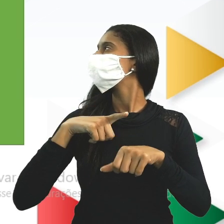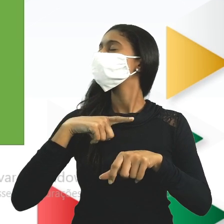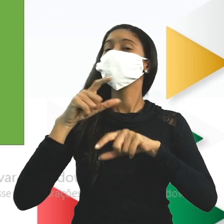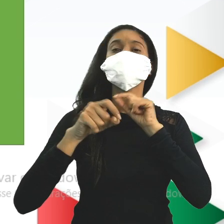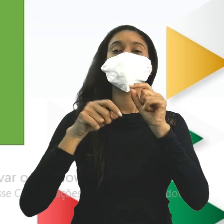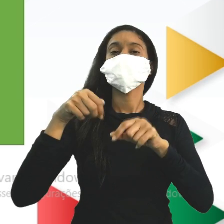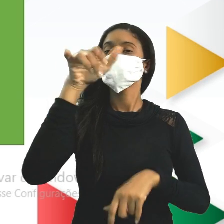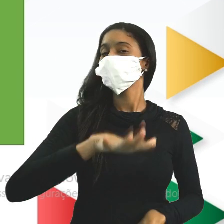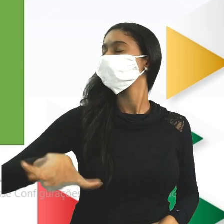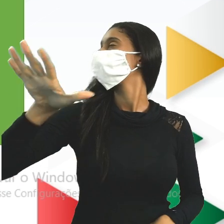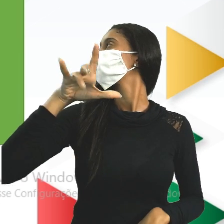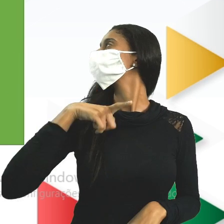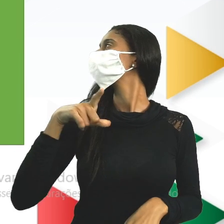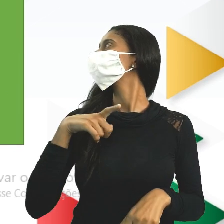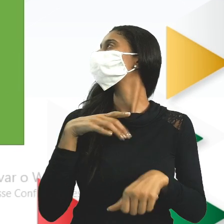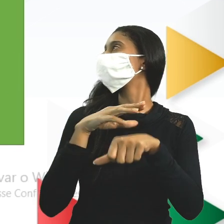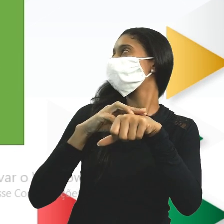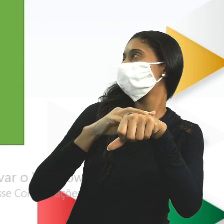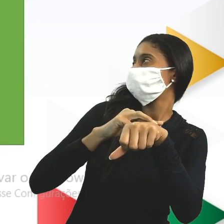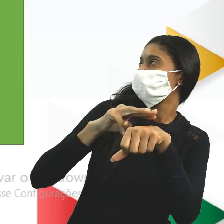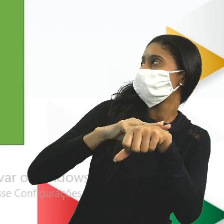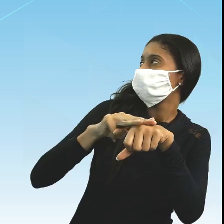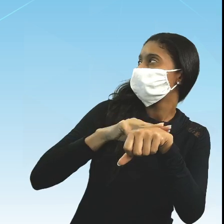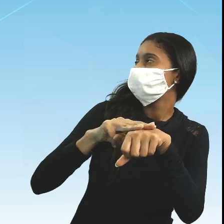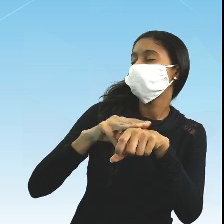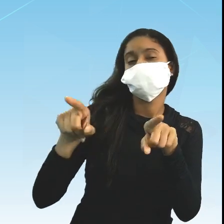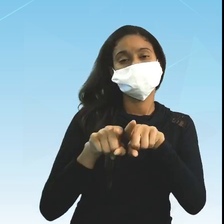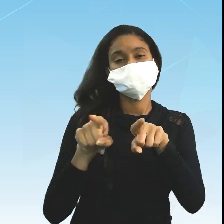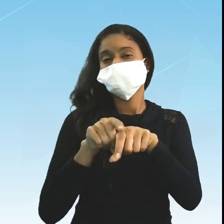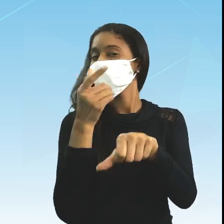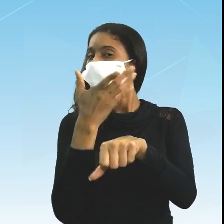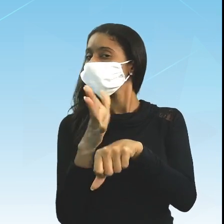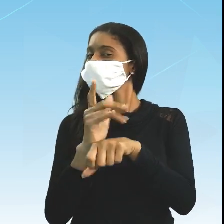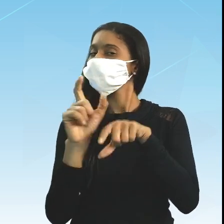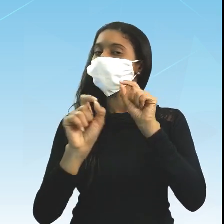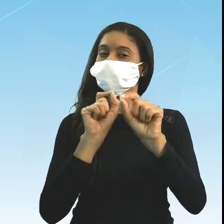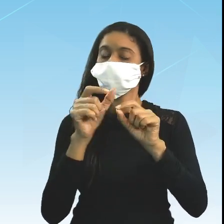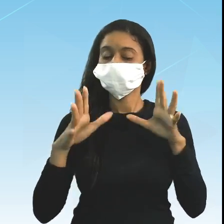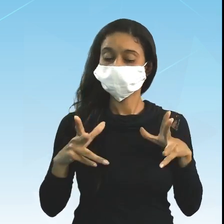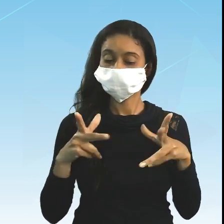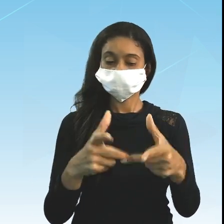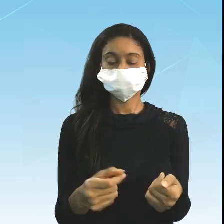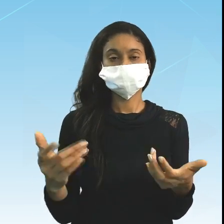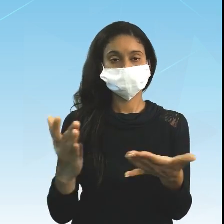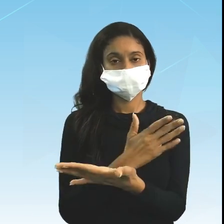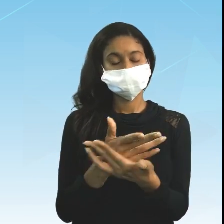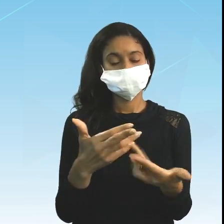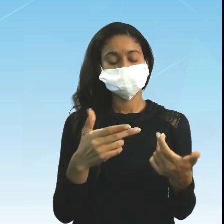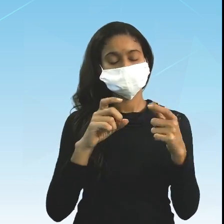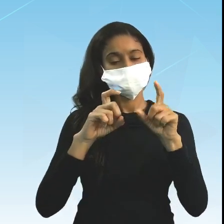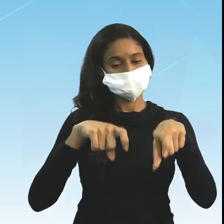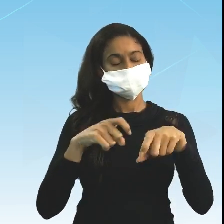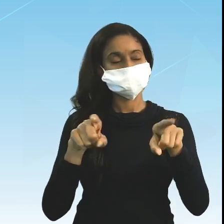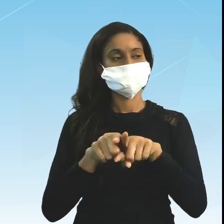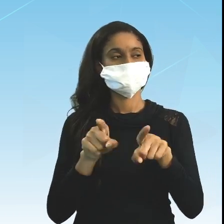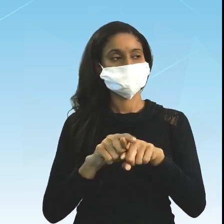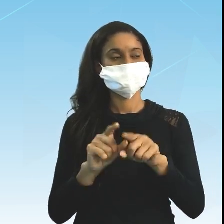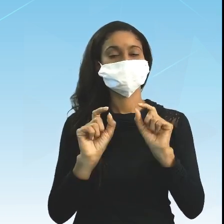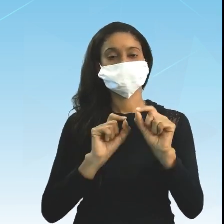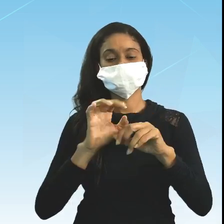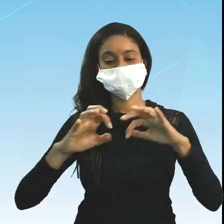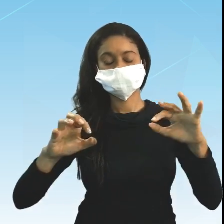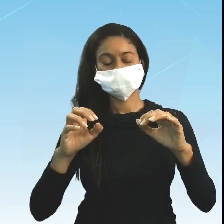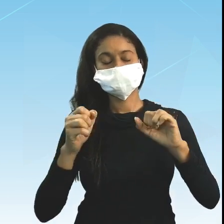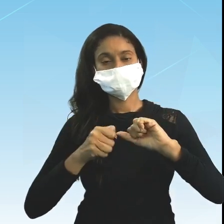outra branquinha. Então, tudo isso são de alguns elementos agrícolas e a divisão de temas